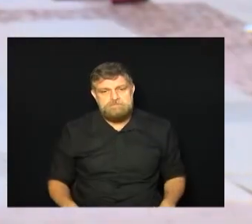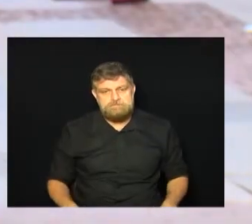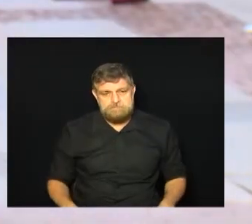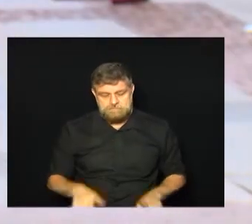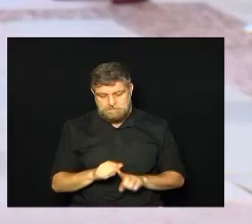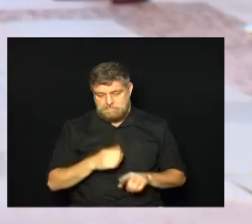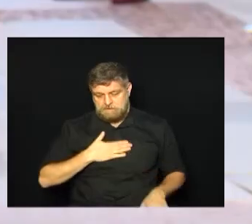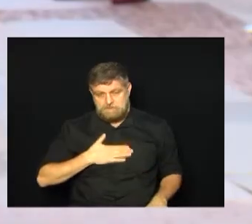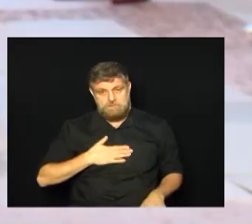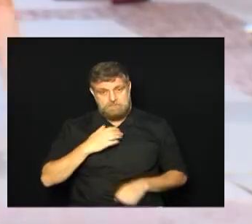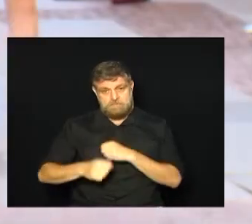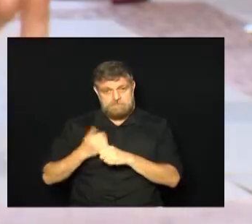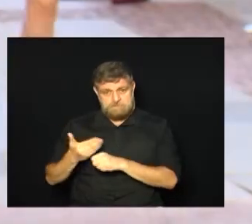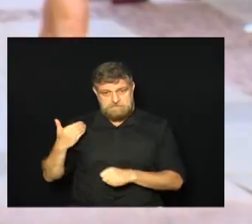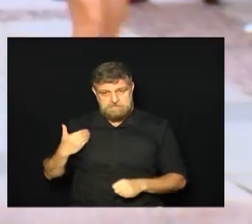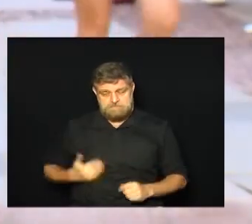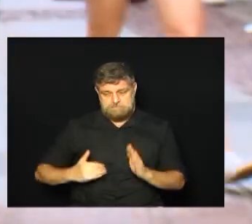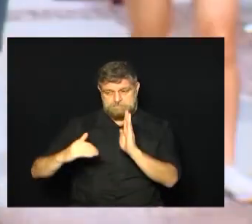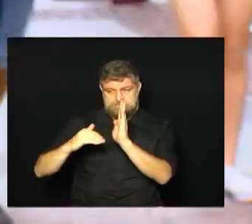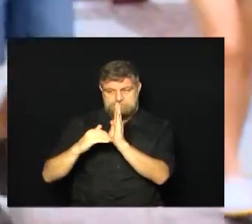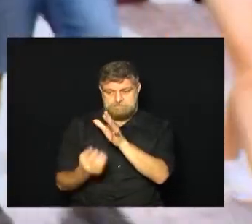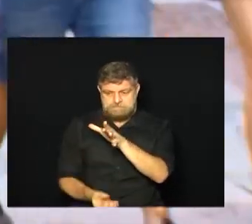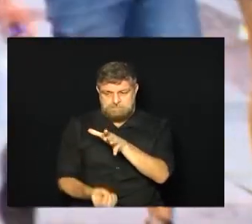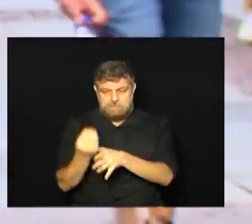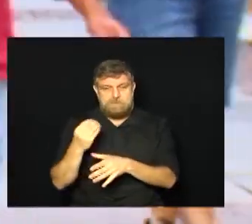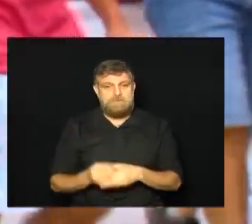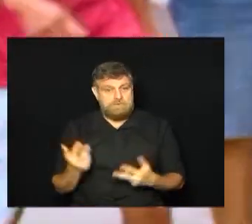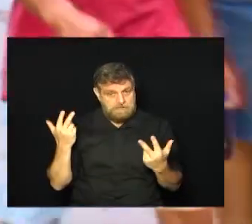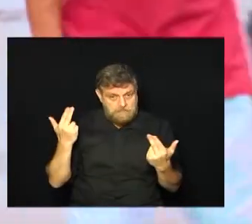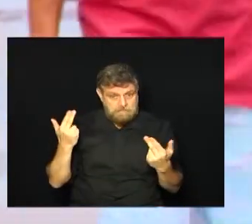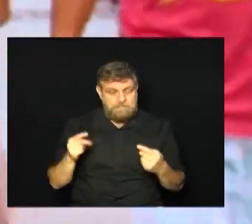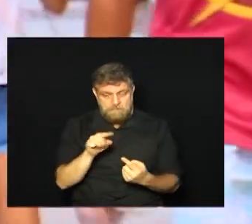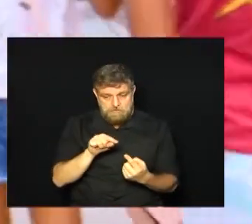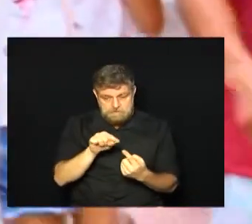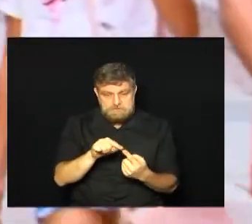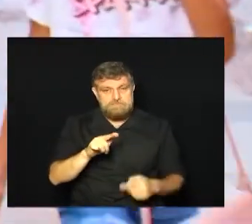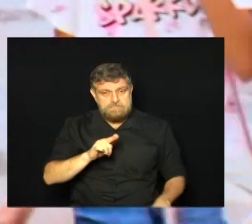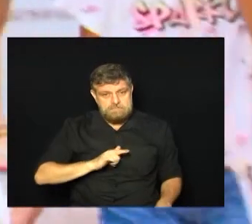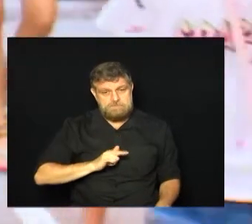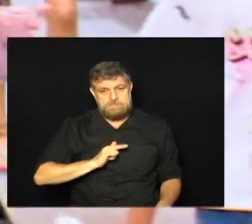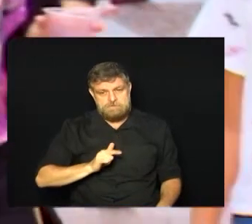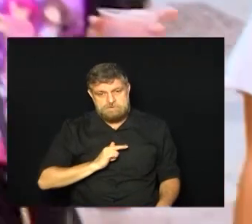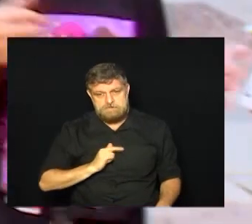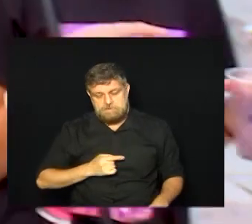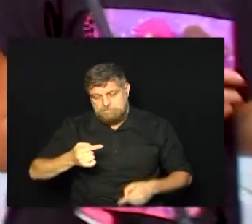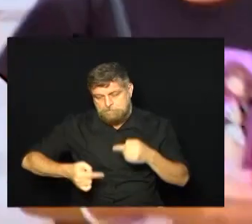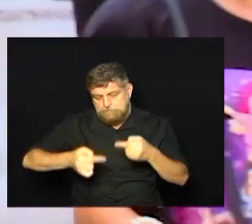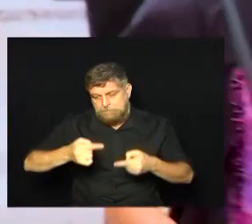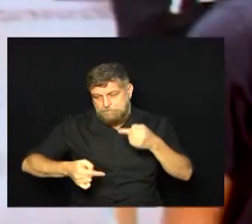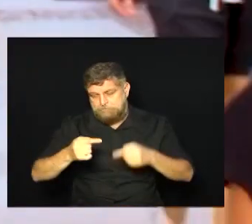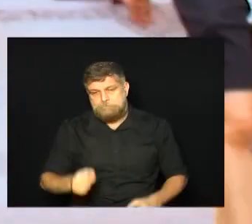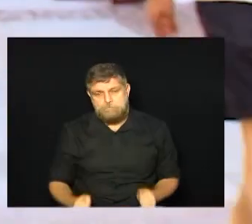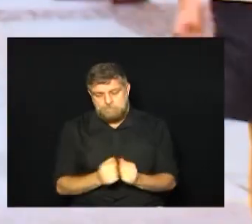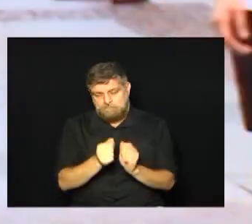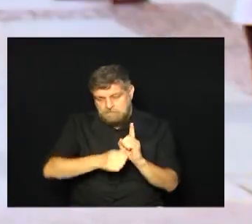do ano passado, a Câmara dos Deputados criou uma frente parlamentar que tinha como objetivo, por meio de debates com a